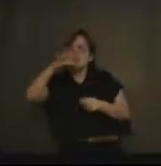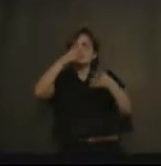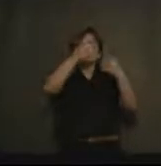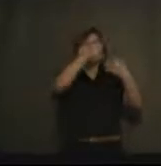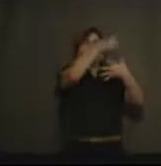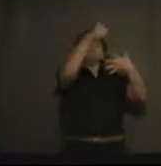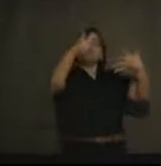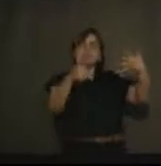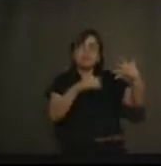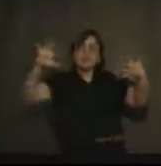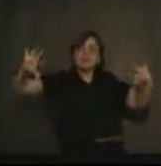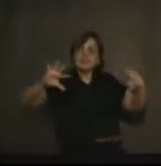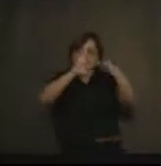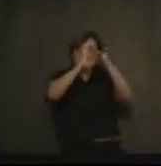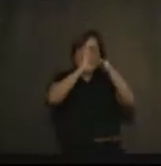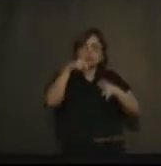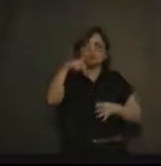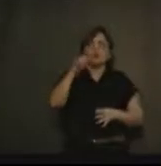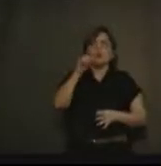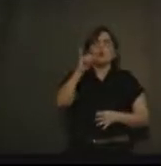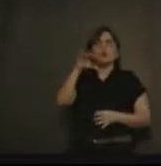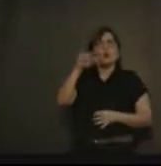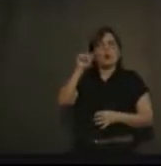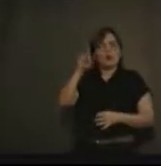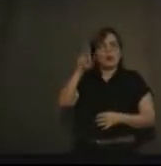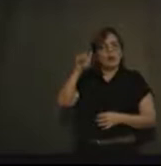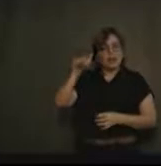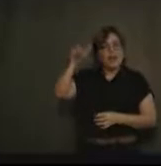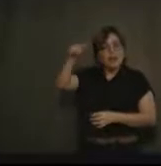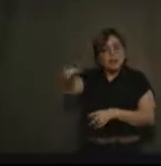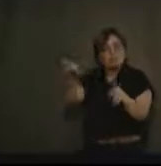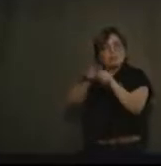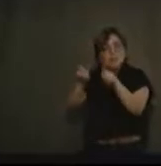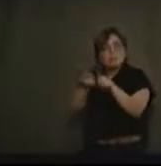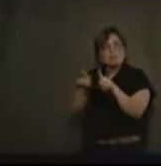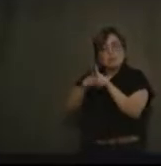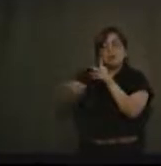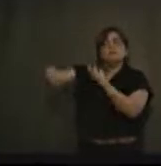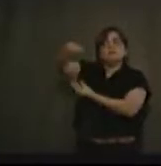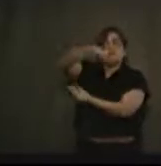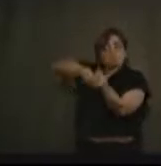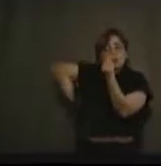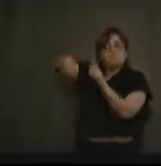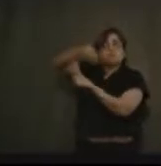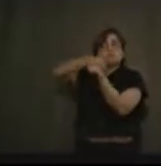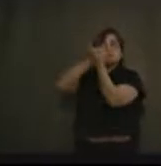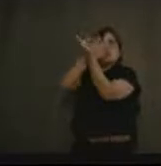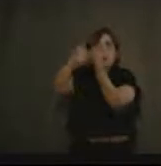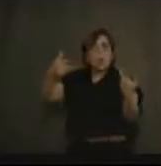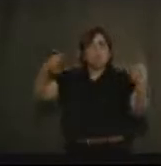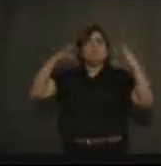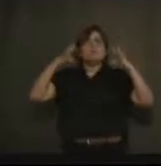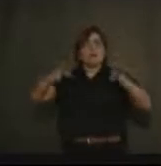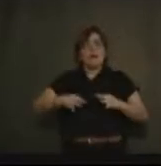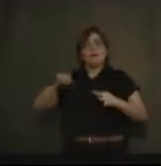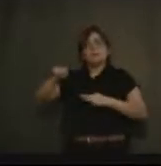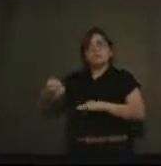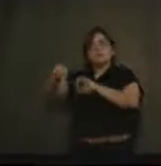relacionados. Poincaré também foi uma pessoa envolvida em questões técnicas, ele deu aula na